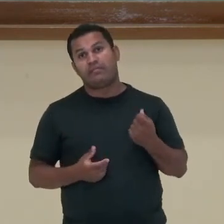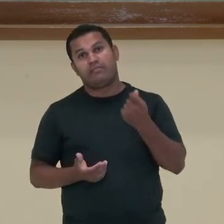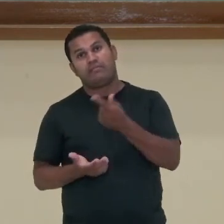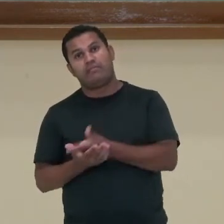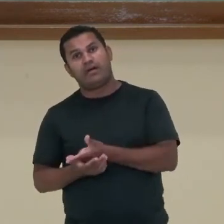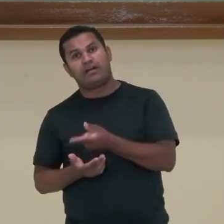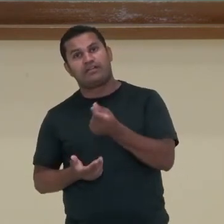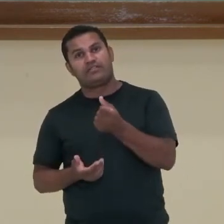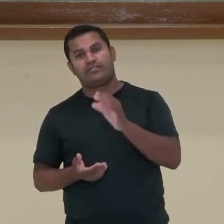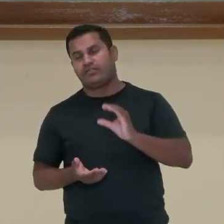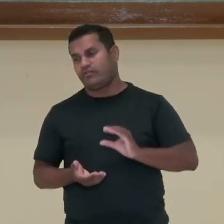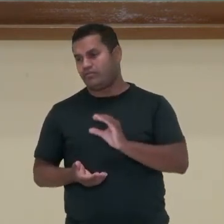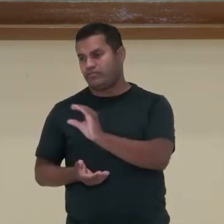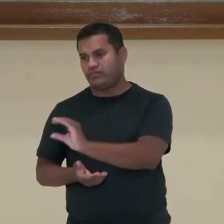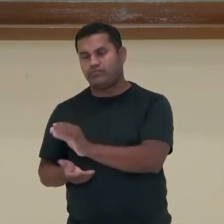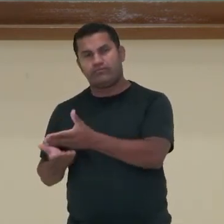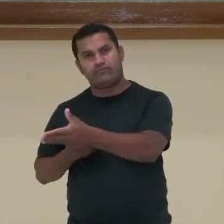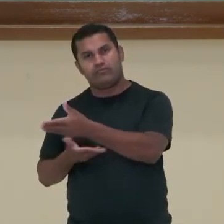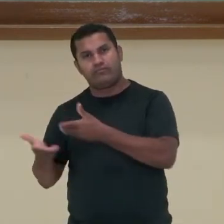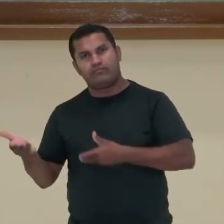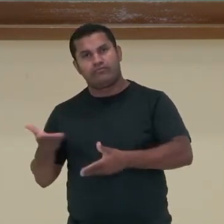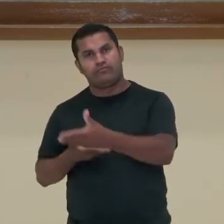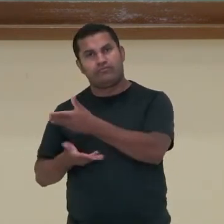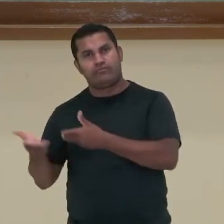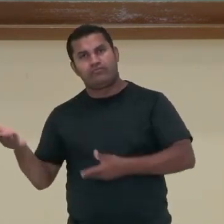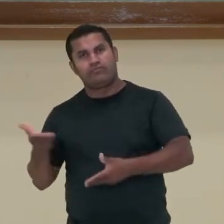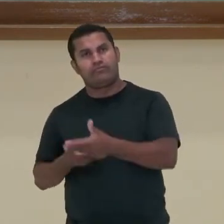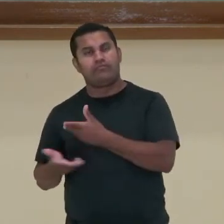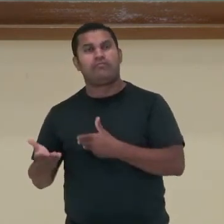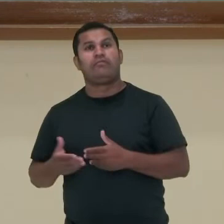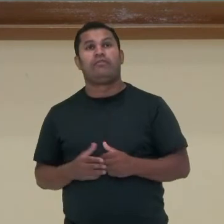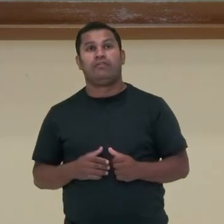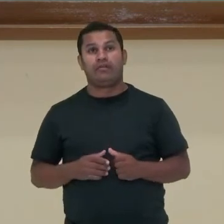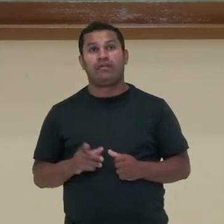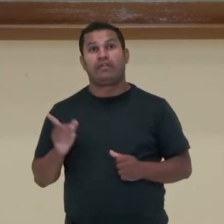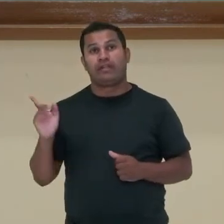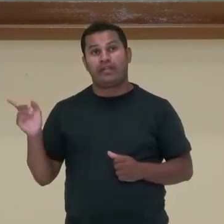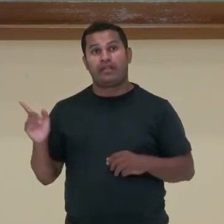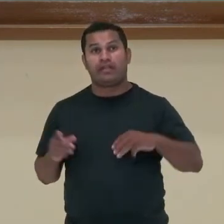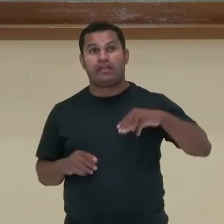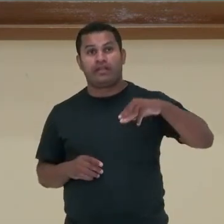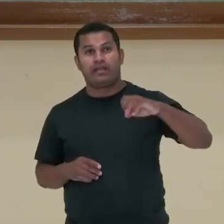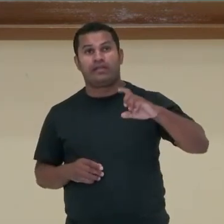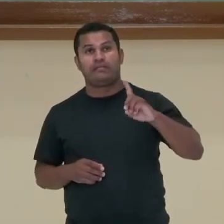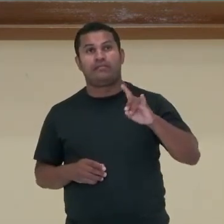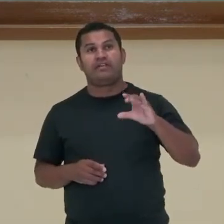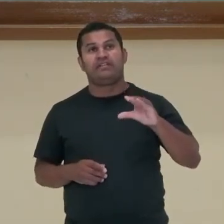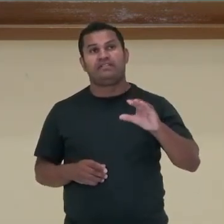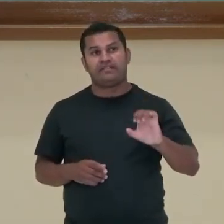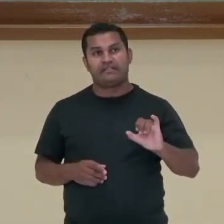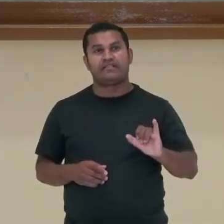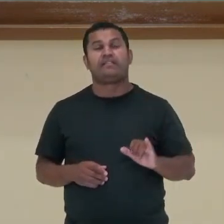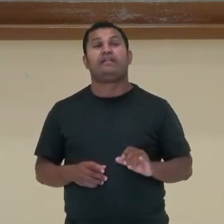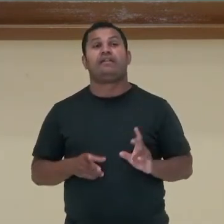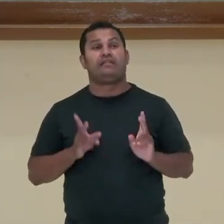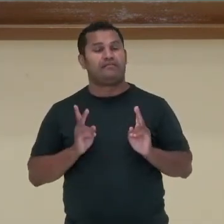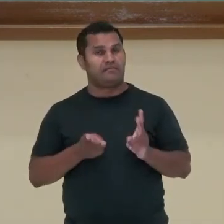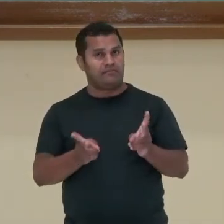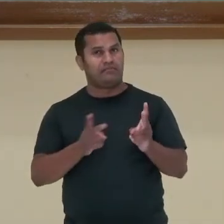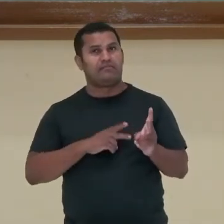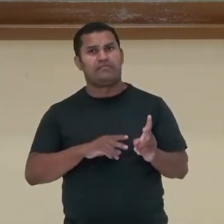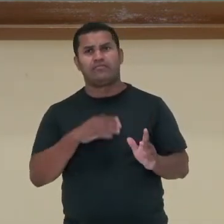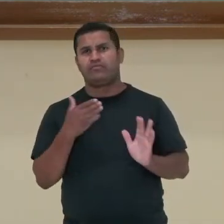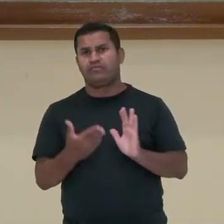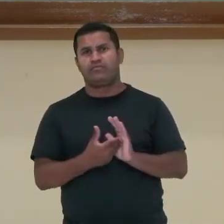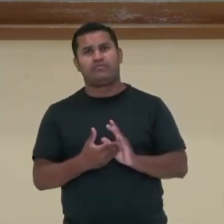ele. Lembrando que até 1826, toda a representação do mundo, são 6 mil anos de história, era feita a representação visual através